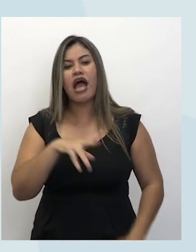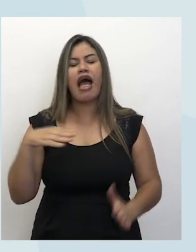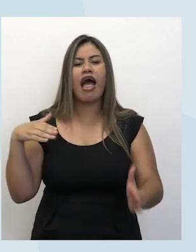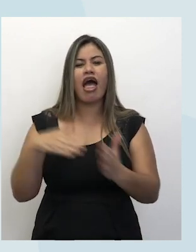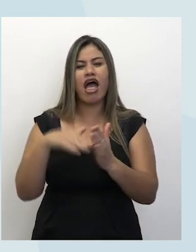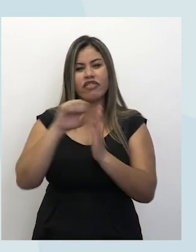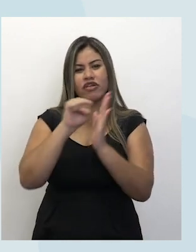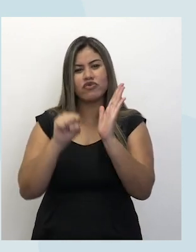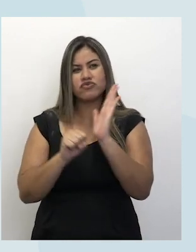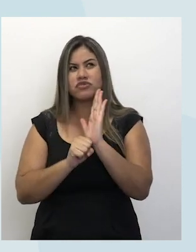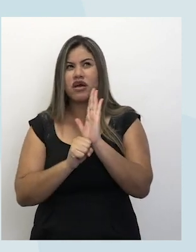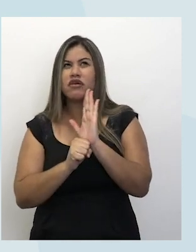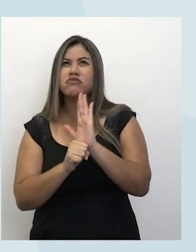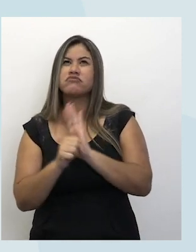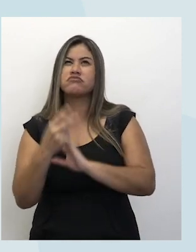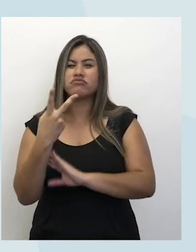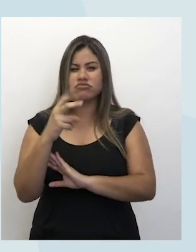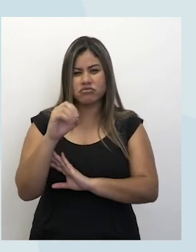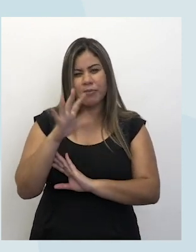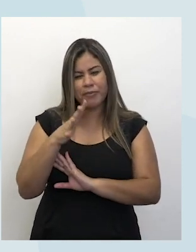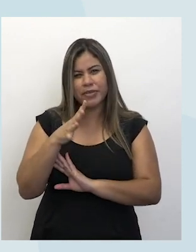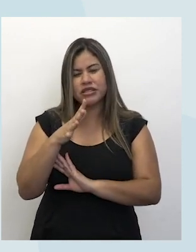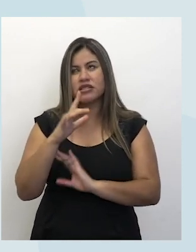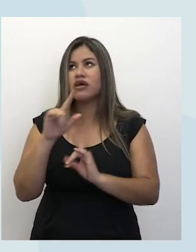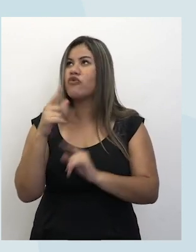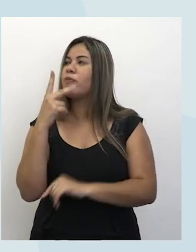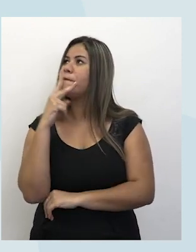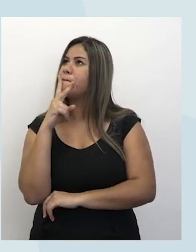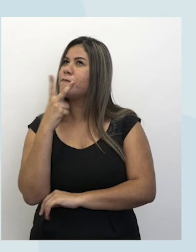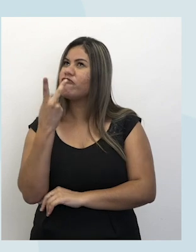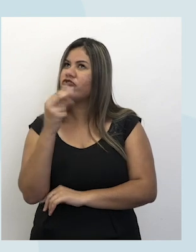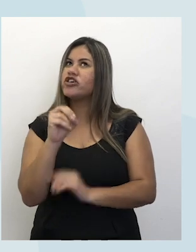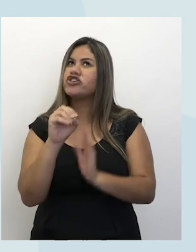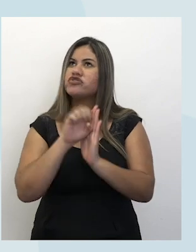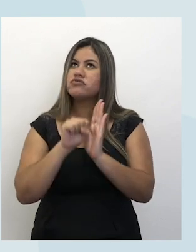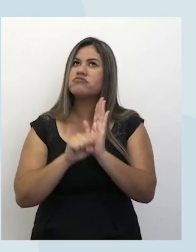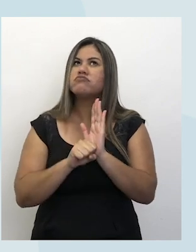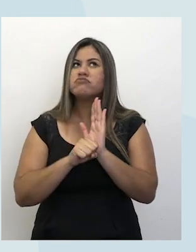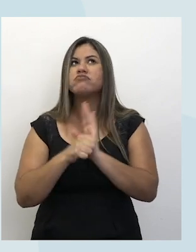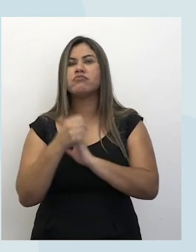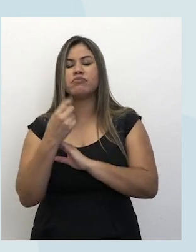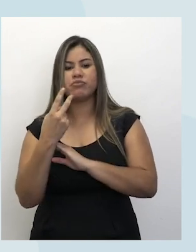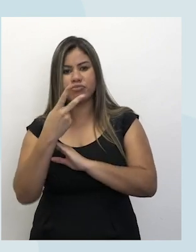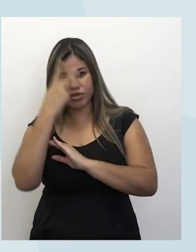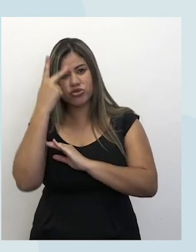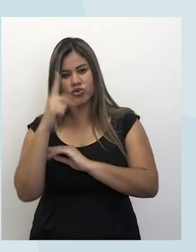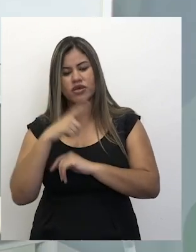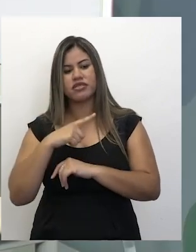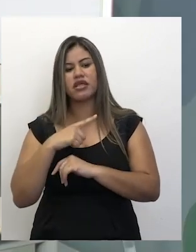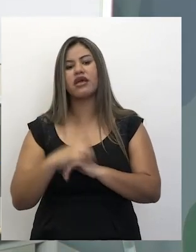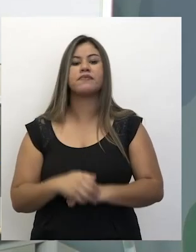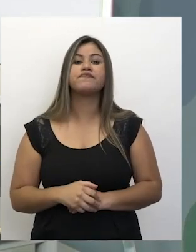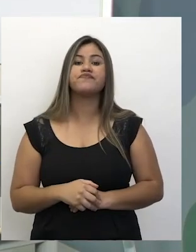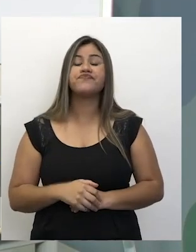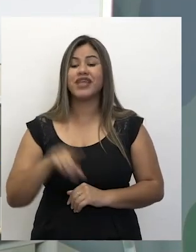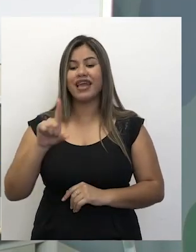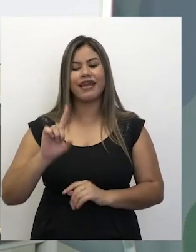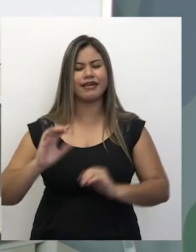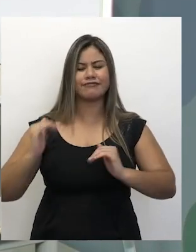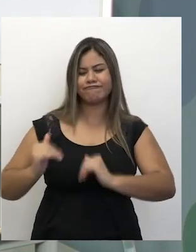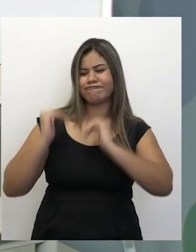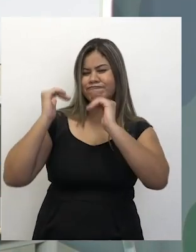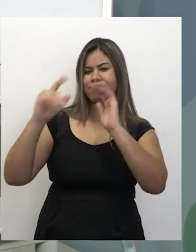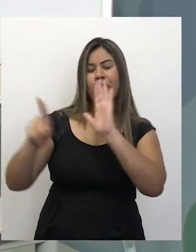o século 20 nessa comida para o Fernando Pessoa mais que a mãe não deixou de ser um deus da literatura pode votar para mim por favor